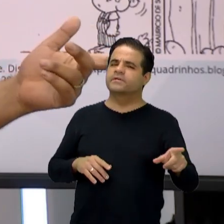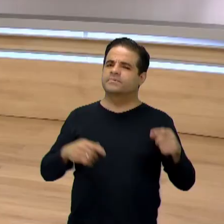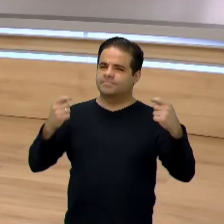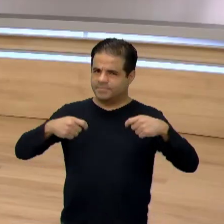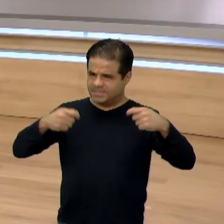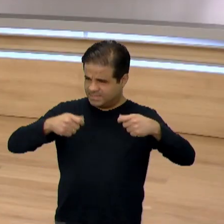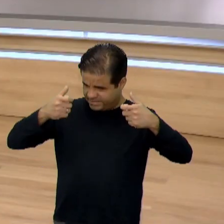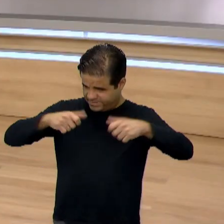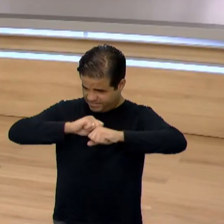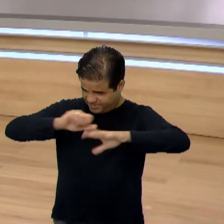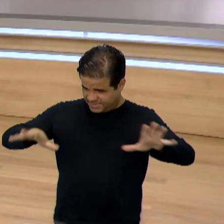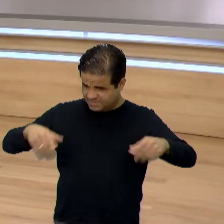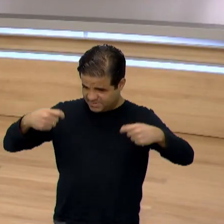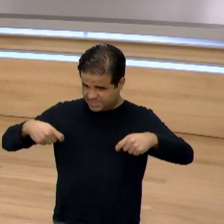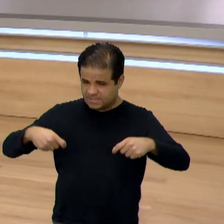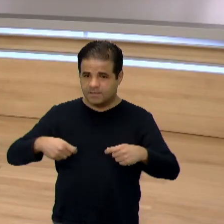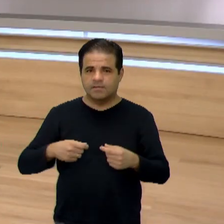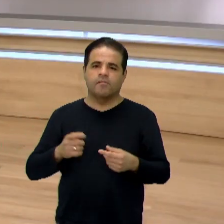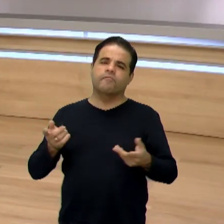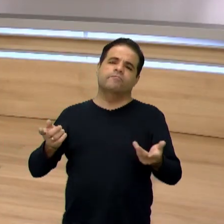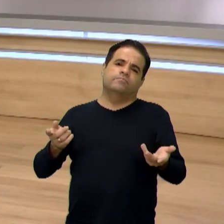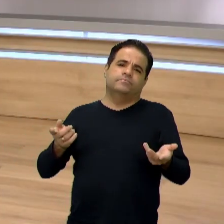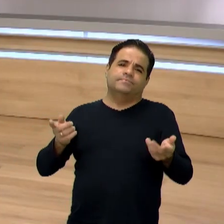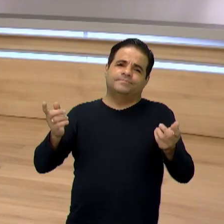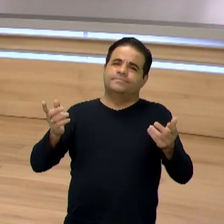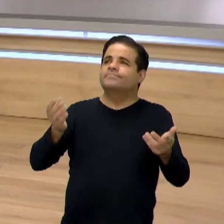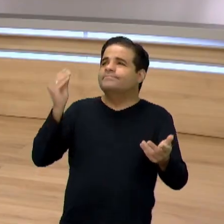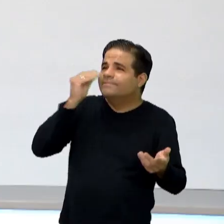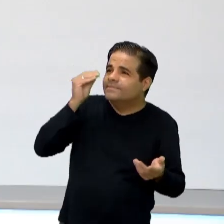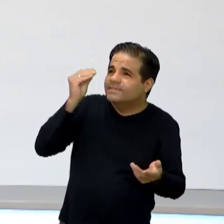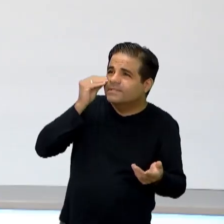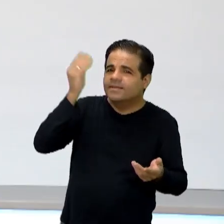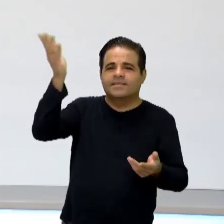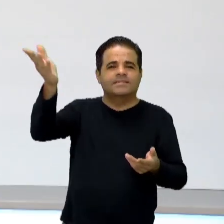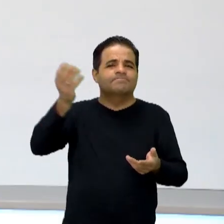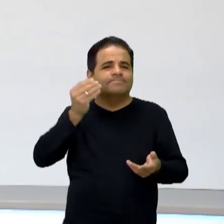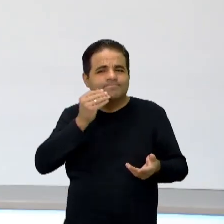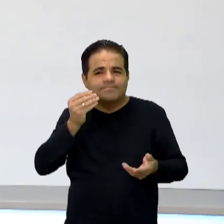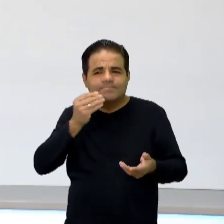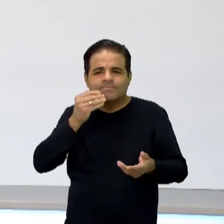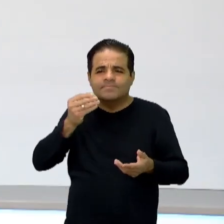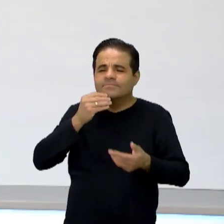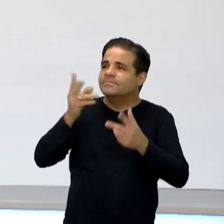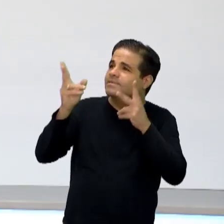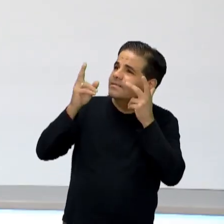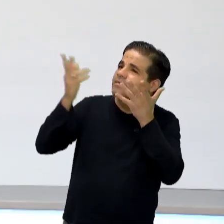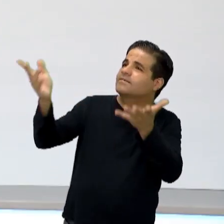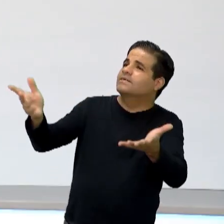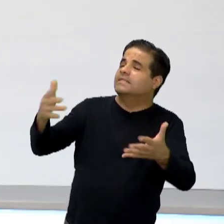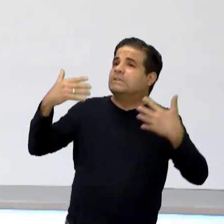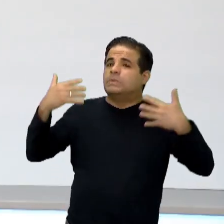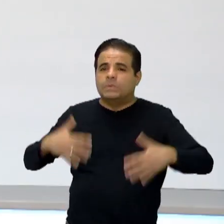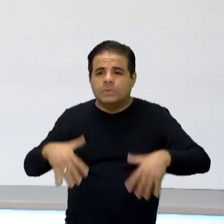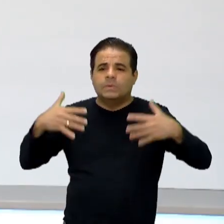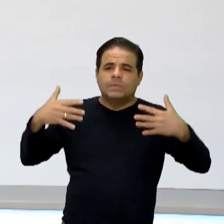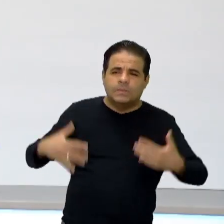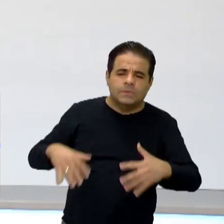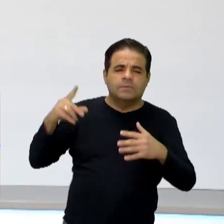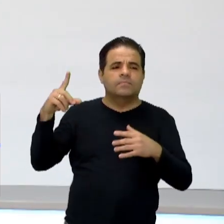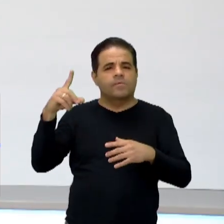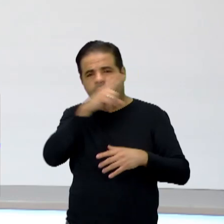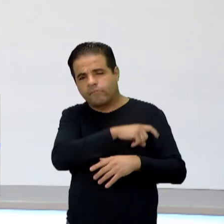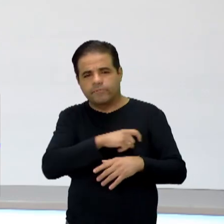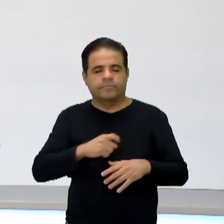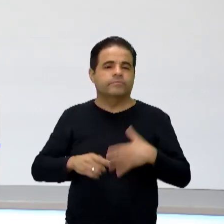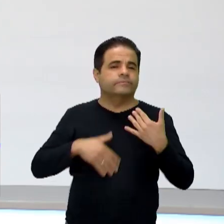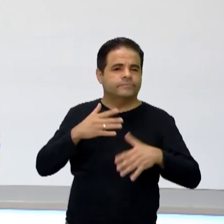precisava ser específico? Não, que ele está percebendo ali, por toda a situação, que o Chico Bento está em apuros, está numa situação